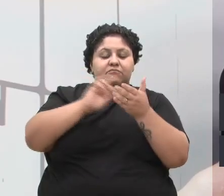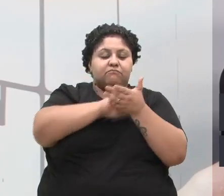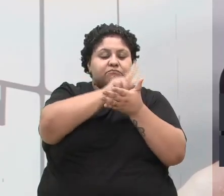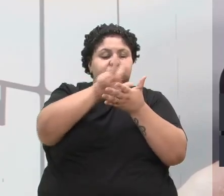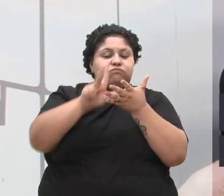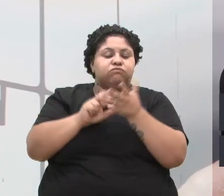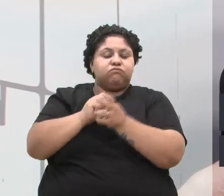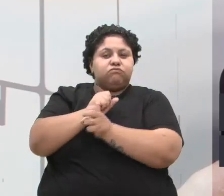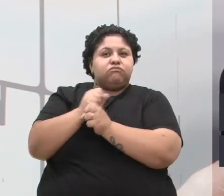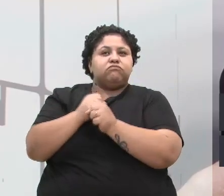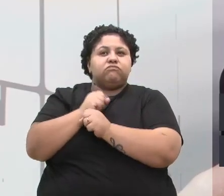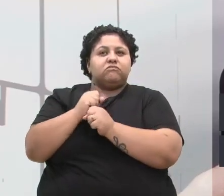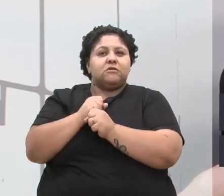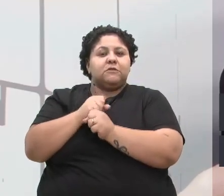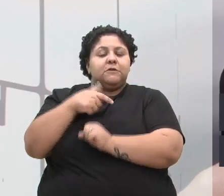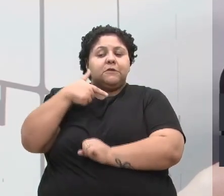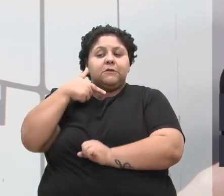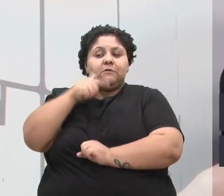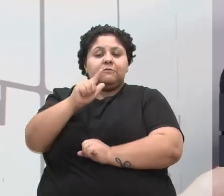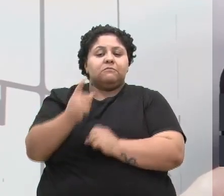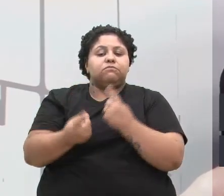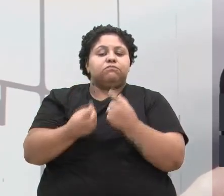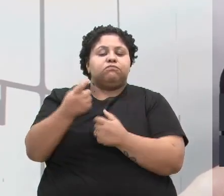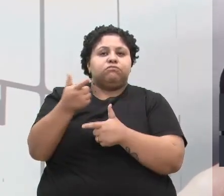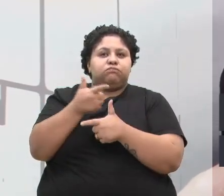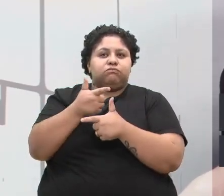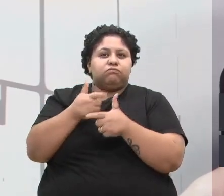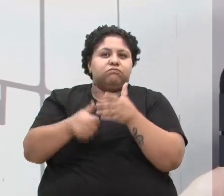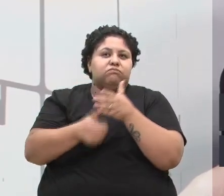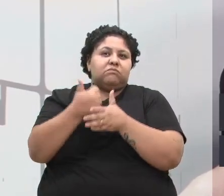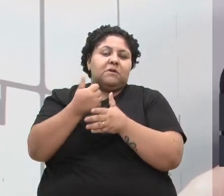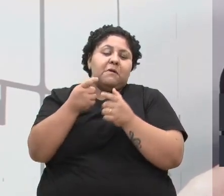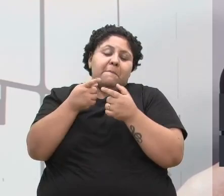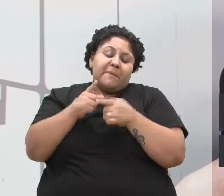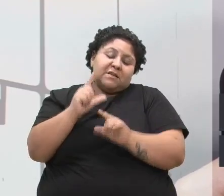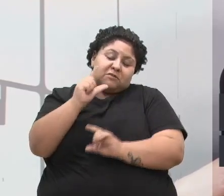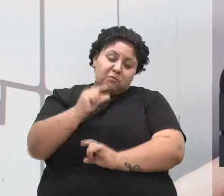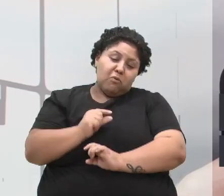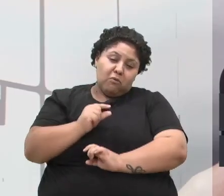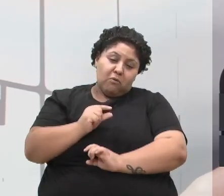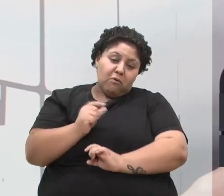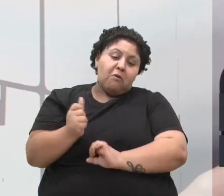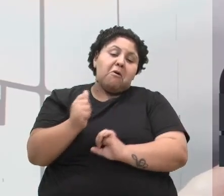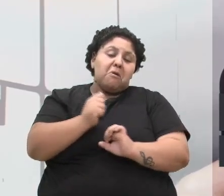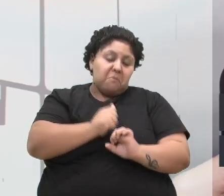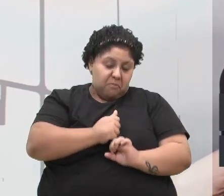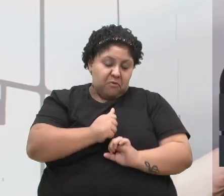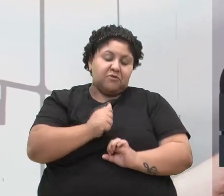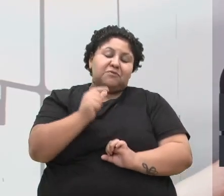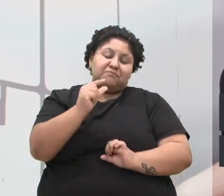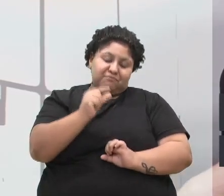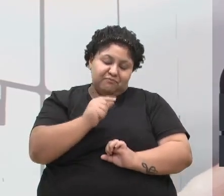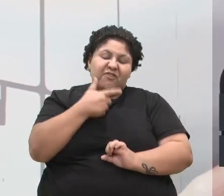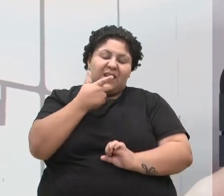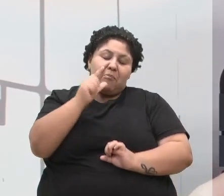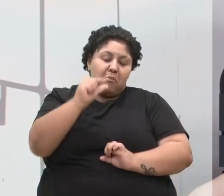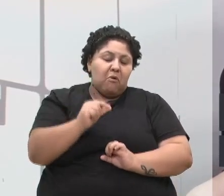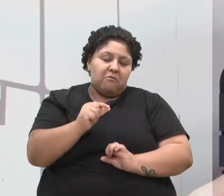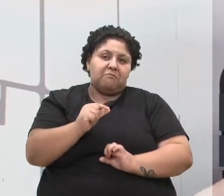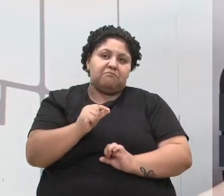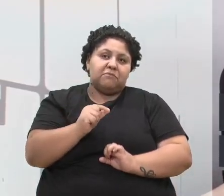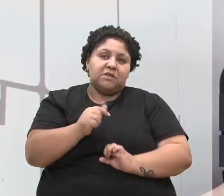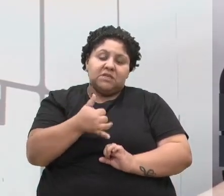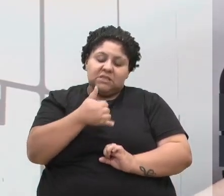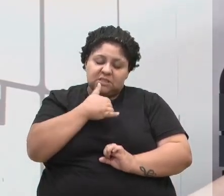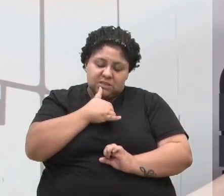gente conseguindo algumas melhorias, mas são poucas ainda, eu posso concordar que são poucas, porque infelizmente a